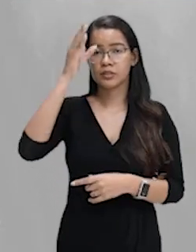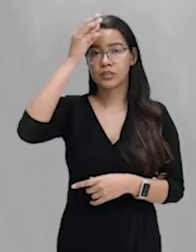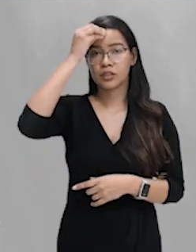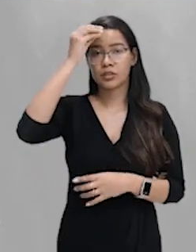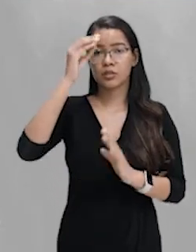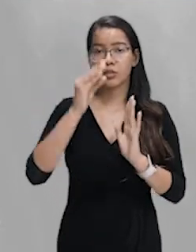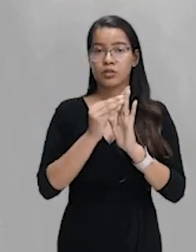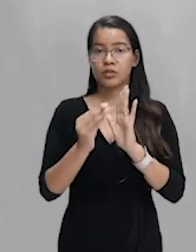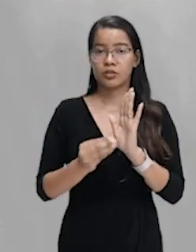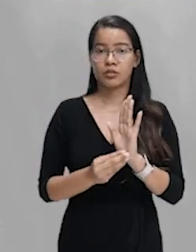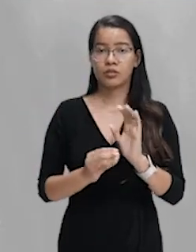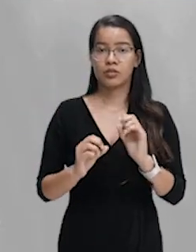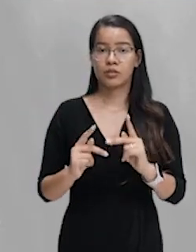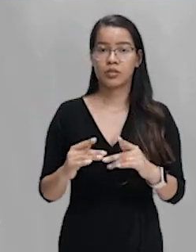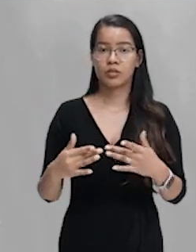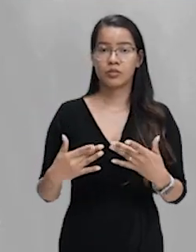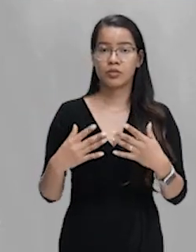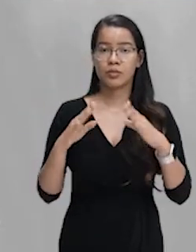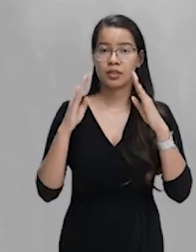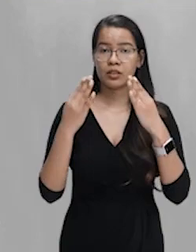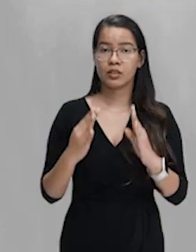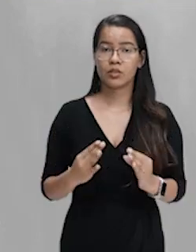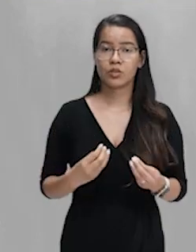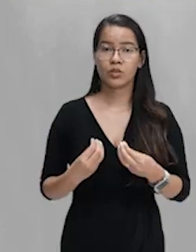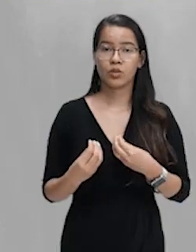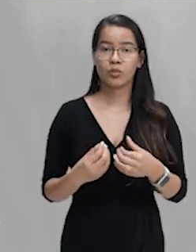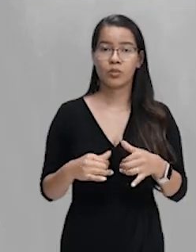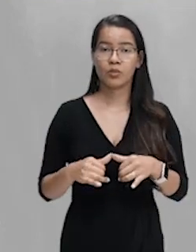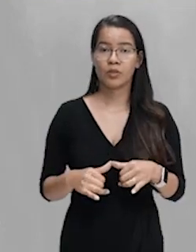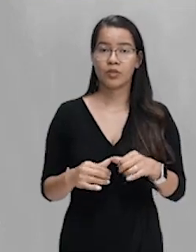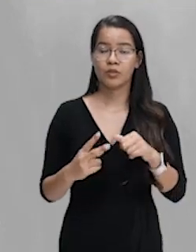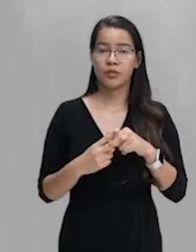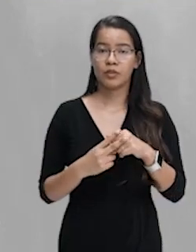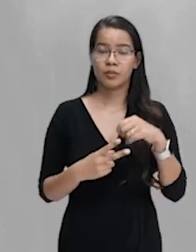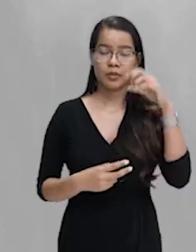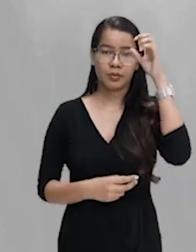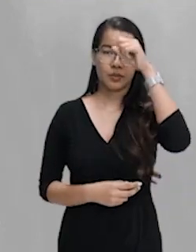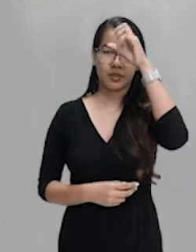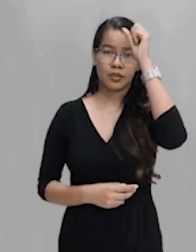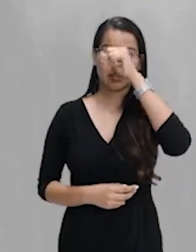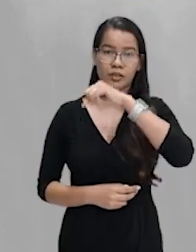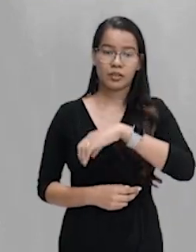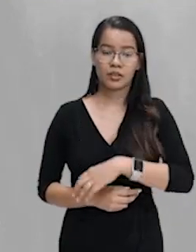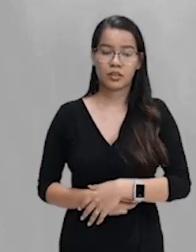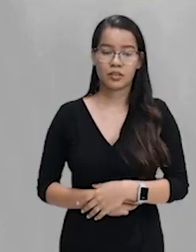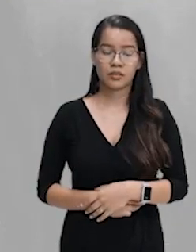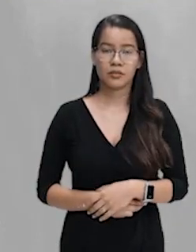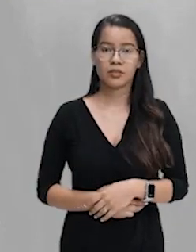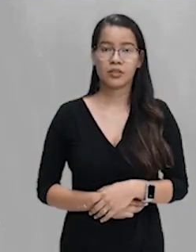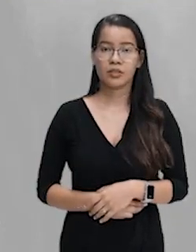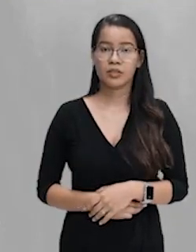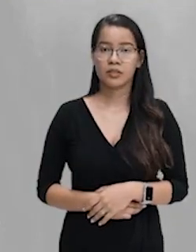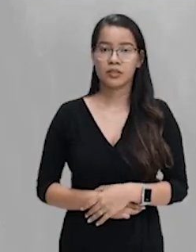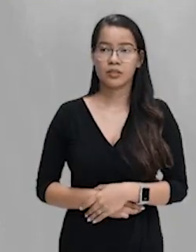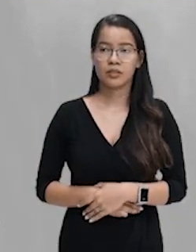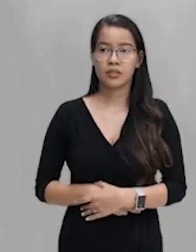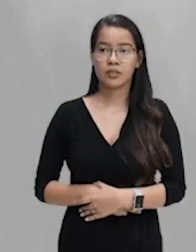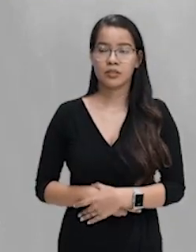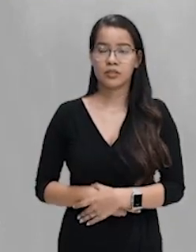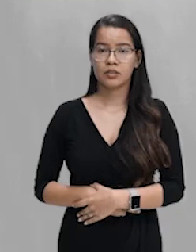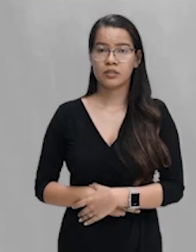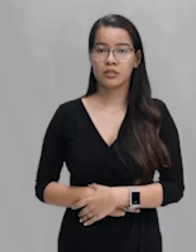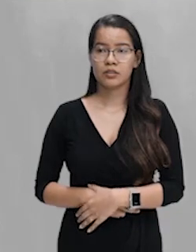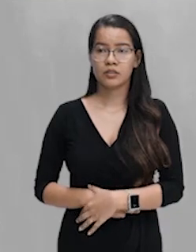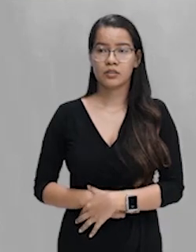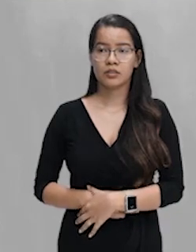tá certo? Então, vamos ver como é que fica o verbo aprender, tá? Então, yo había